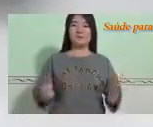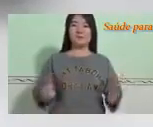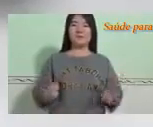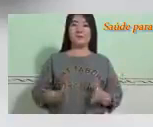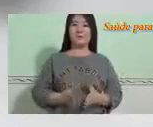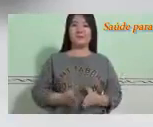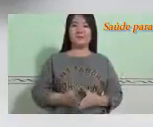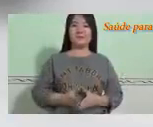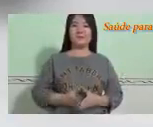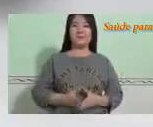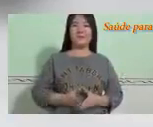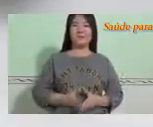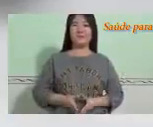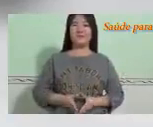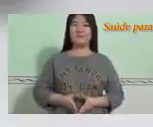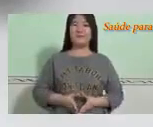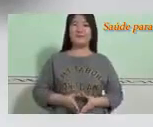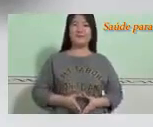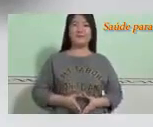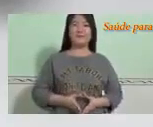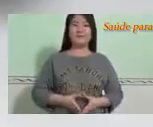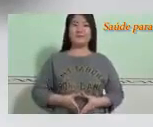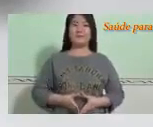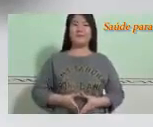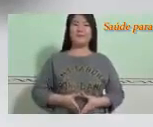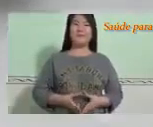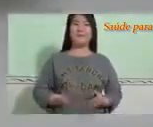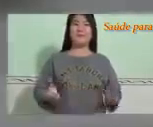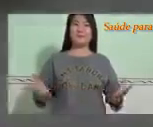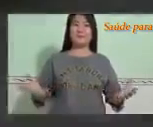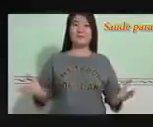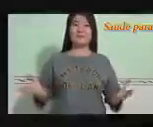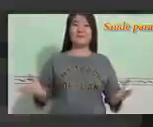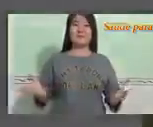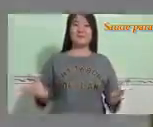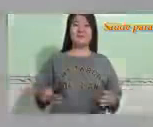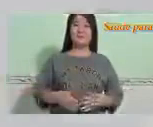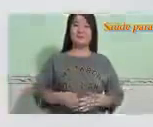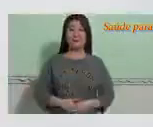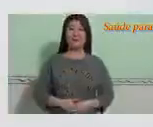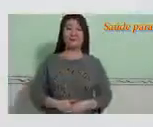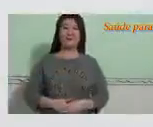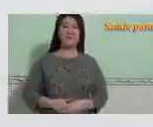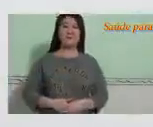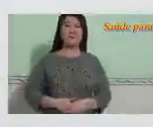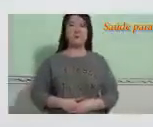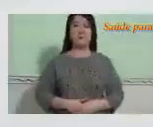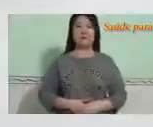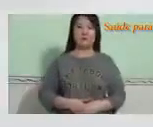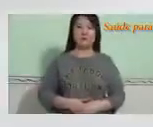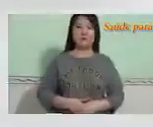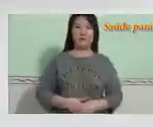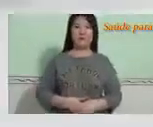No entanto, vírgula, algumas pessoas precisam de um barulho de fundo para conseguirem pegar no sono, vírgula, ou chamados ruídos